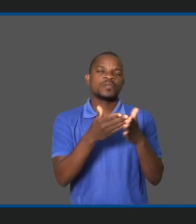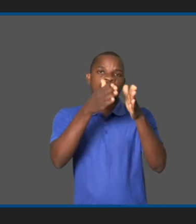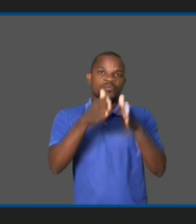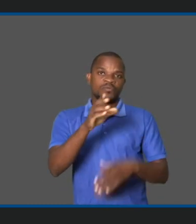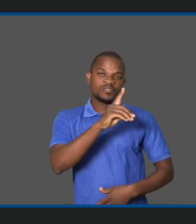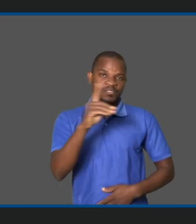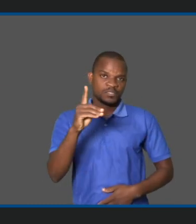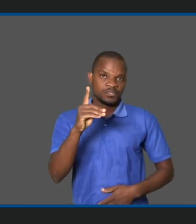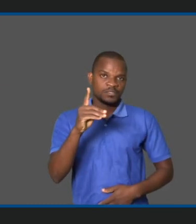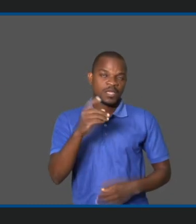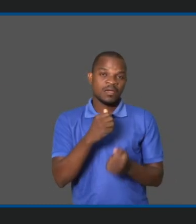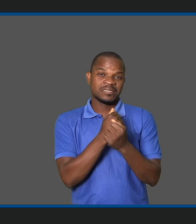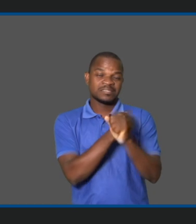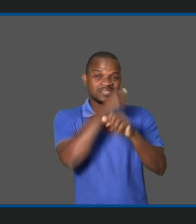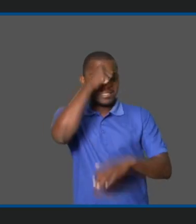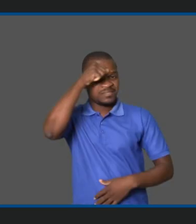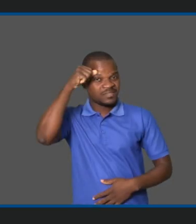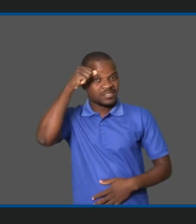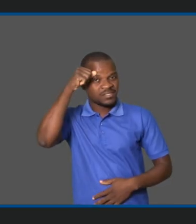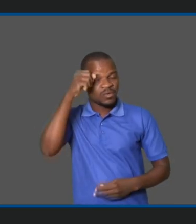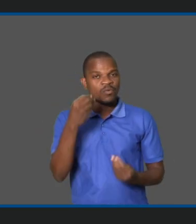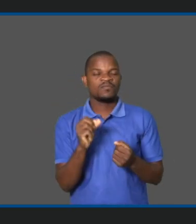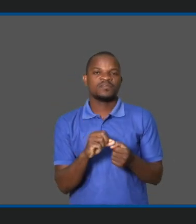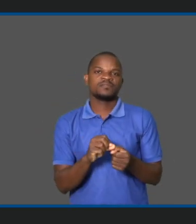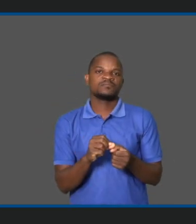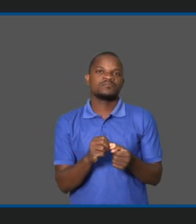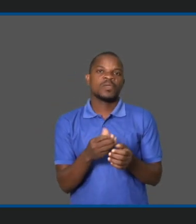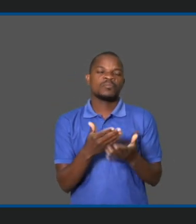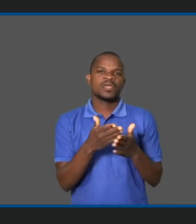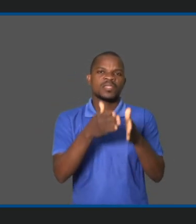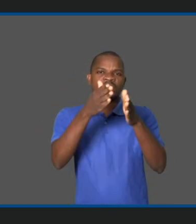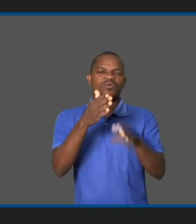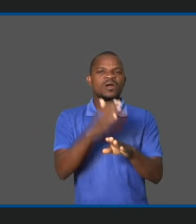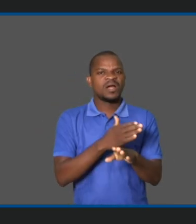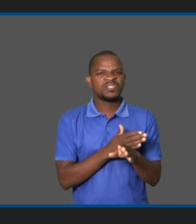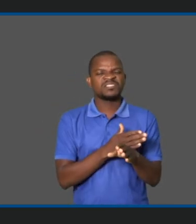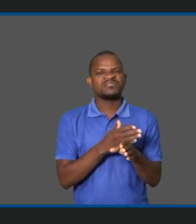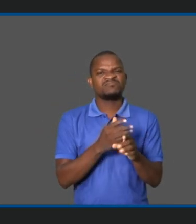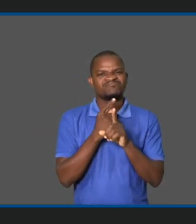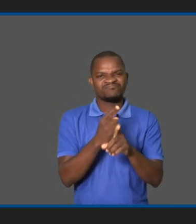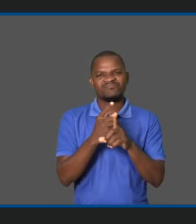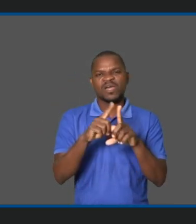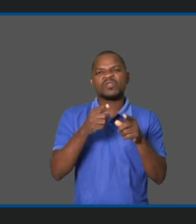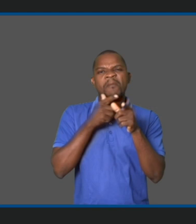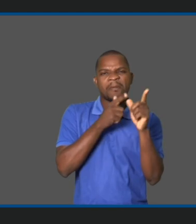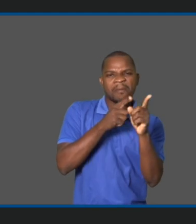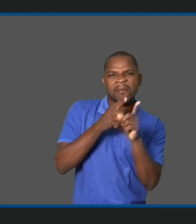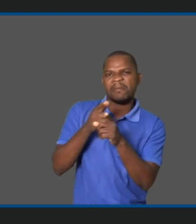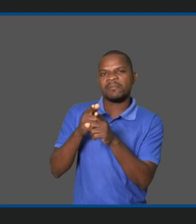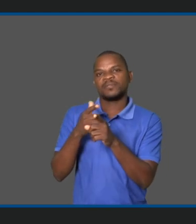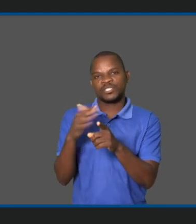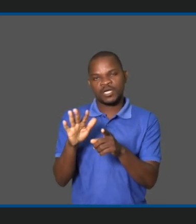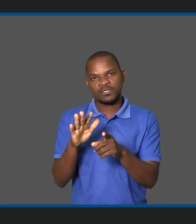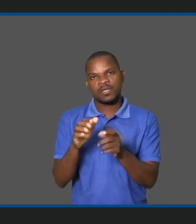Aliás, dizem que é o antigo combatente, este cidadão com deficiência. Muito obrigado pela